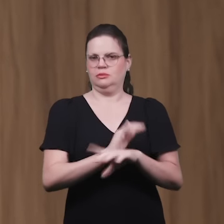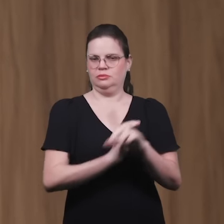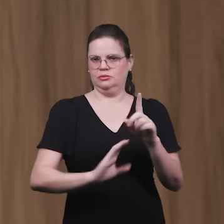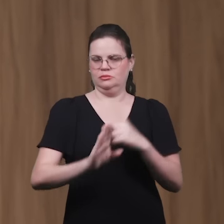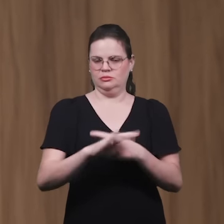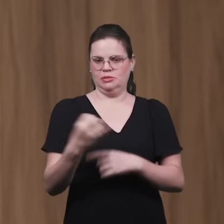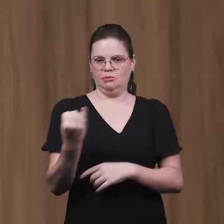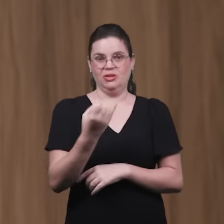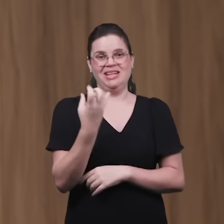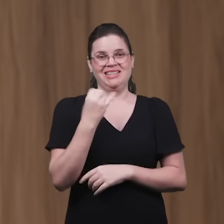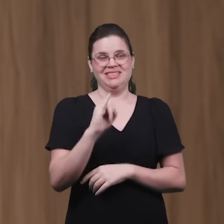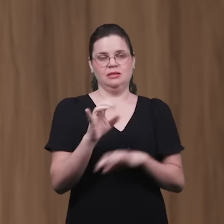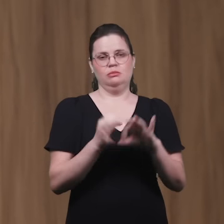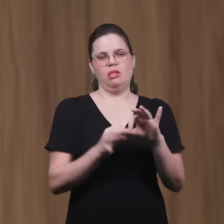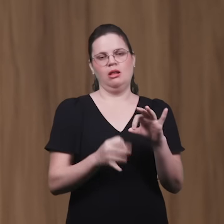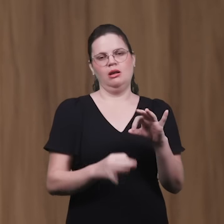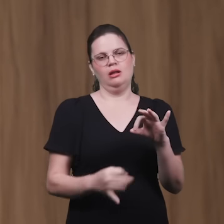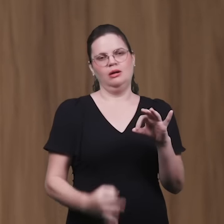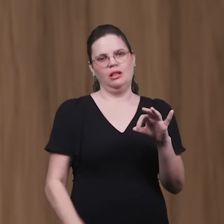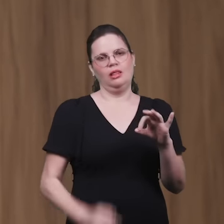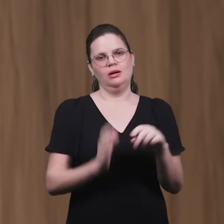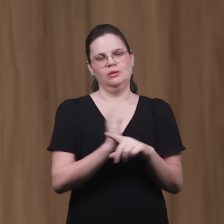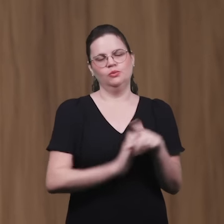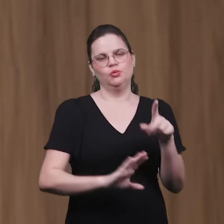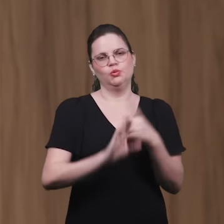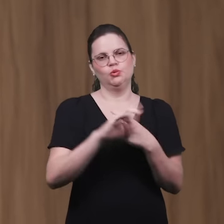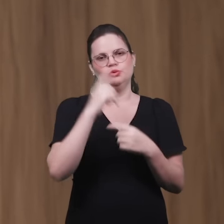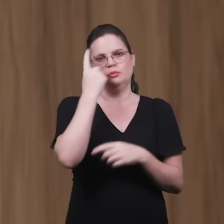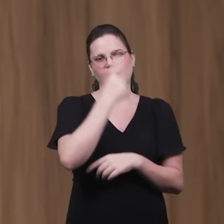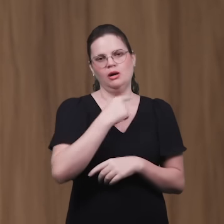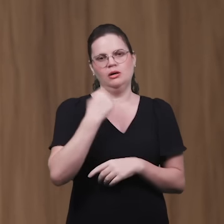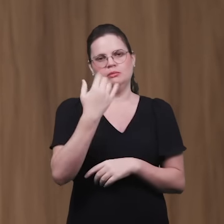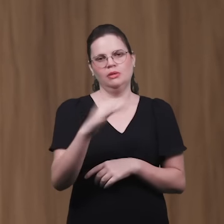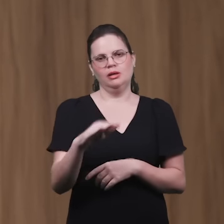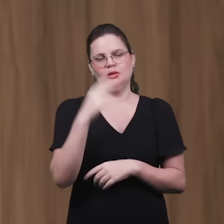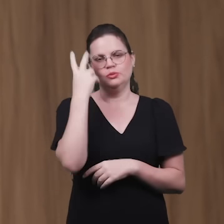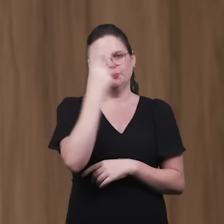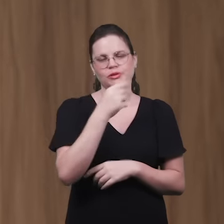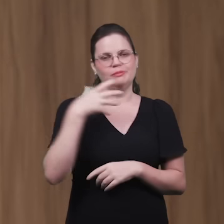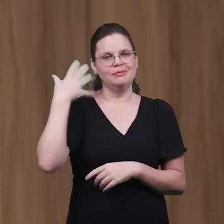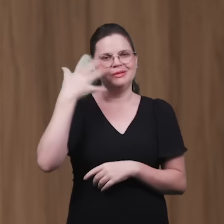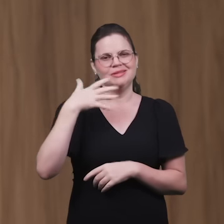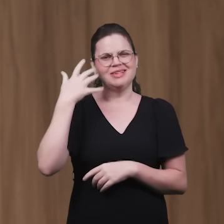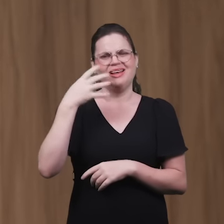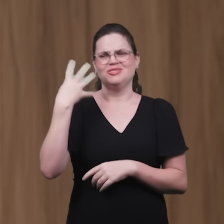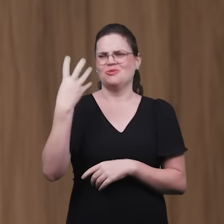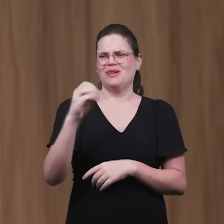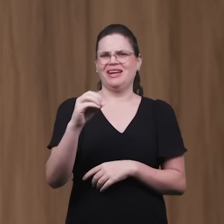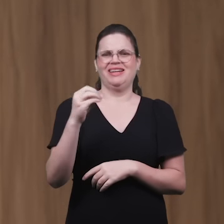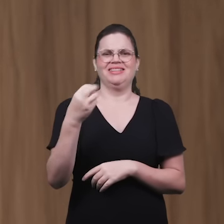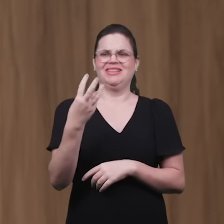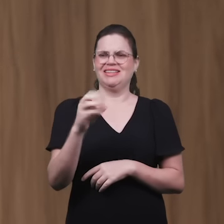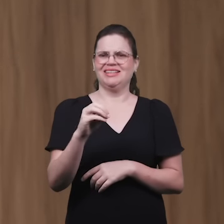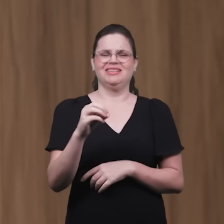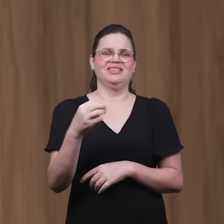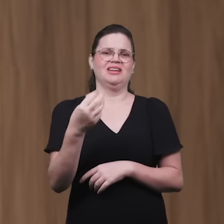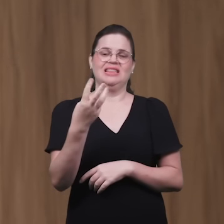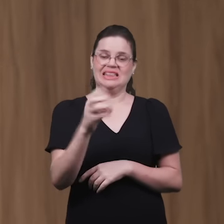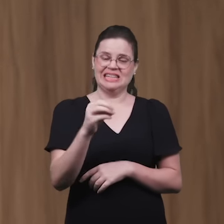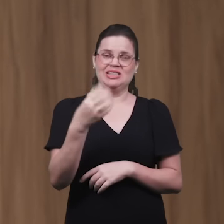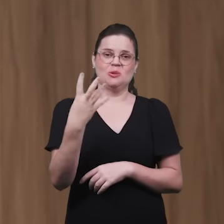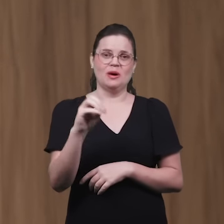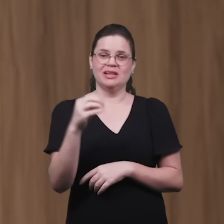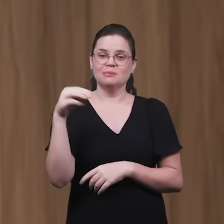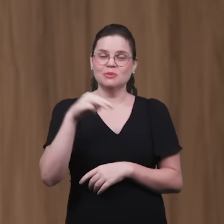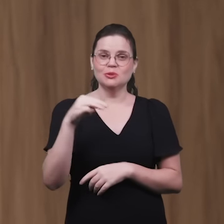por exemplo, um culto muito longo, pastor Luiz Fernando, você imagina um culto muito longo, uma mensagem longa, 30, 40 minutos de mensagem, não há quem aguenta uma coisa